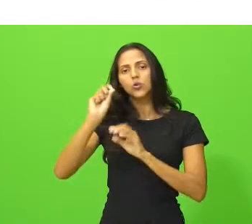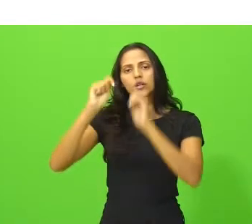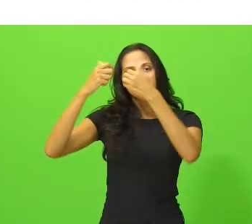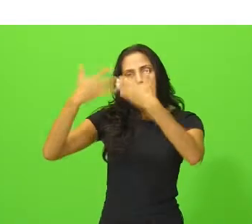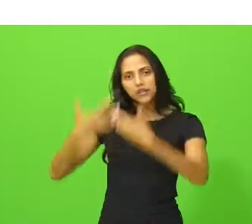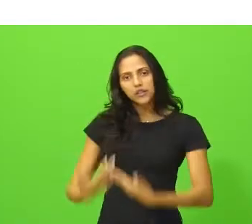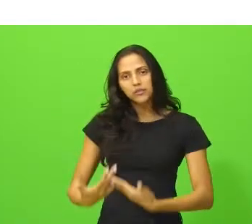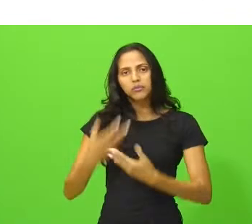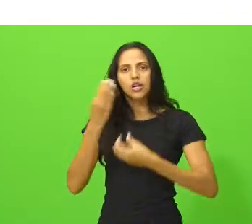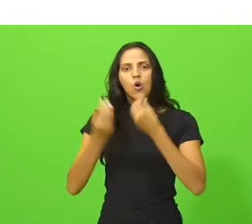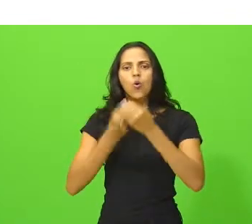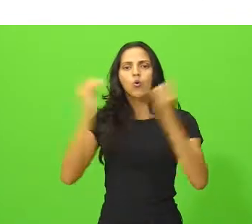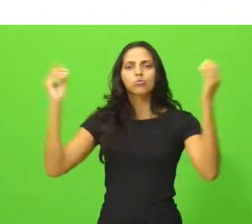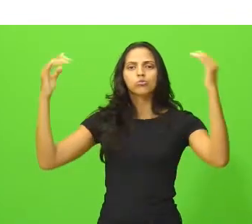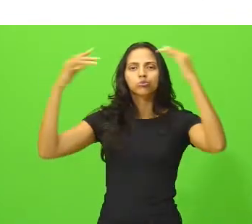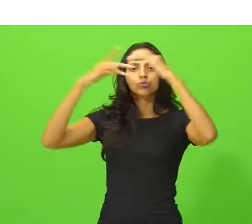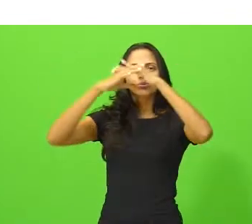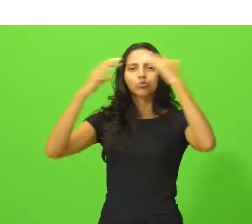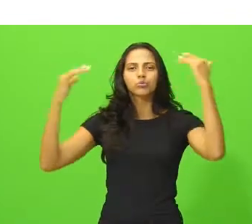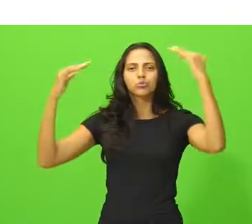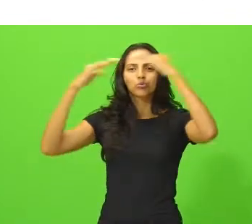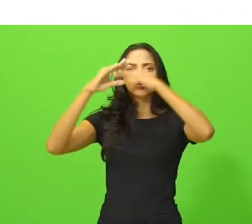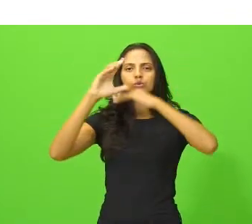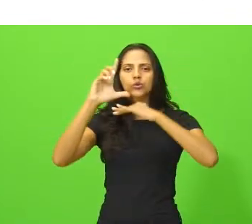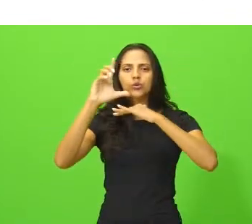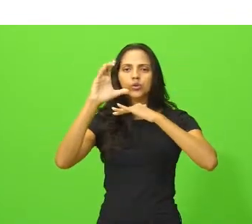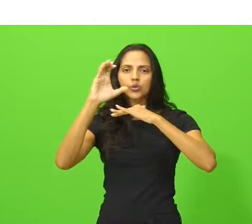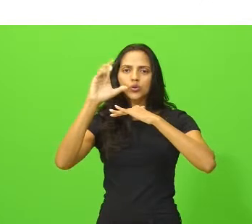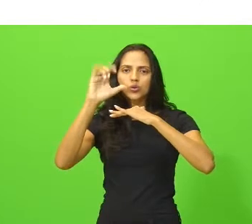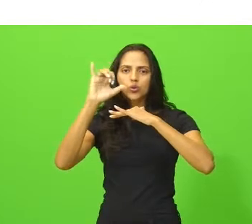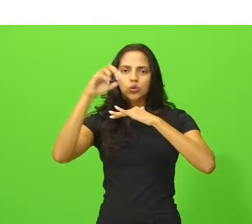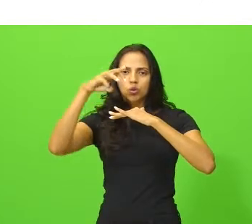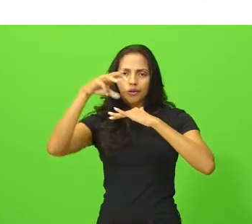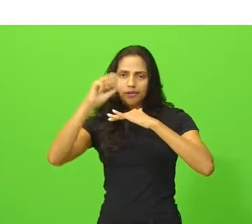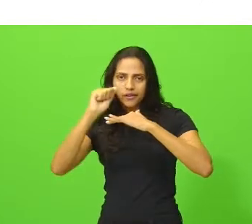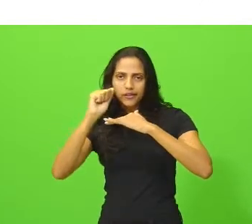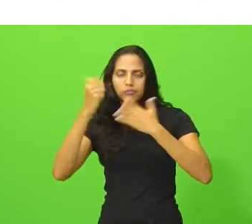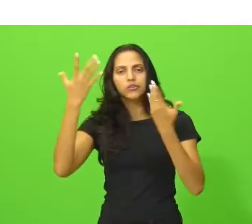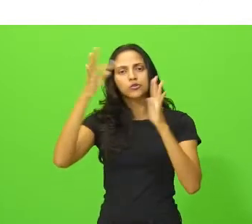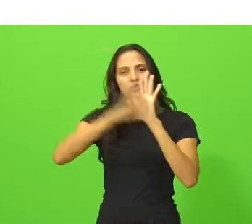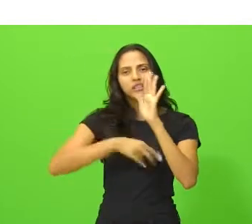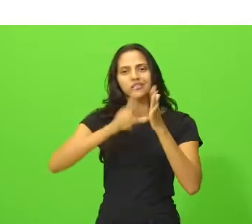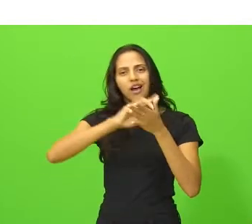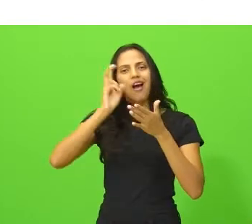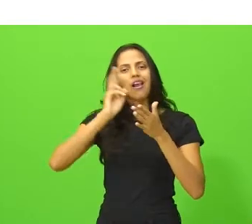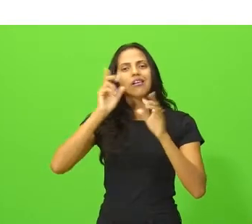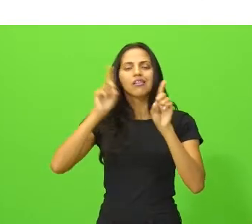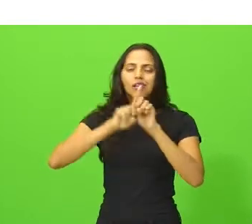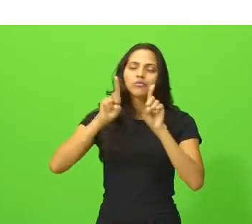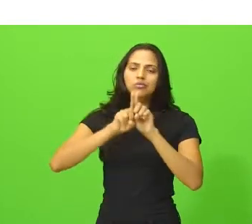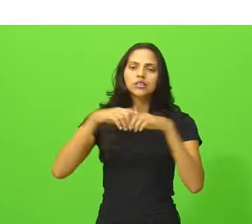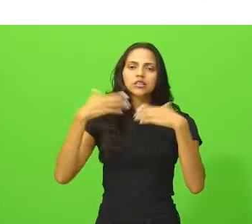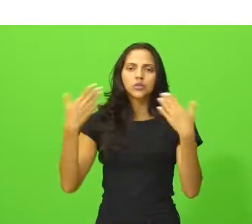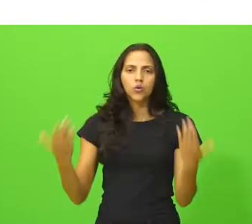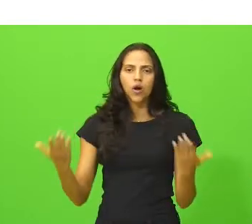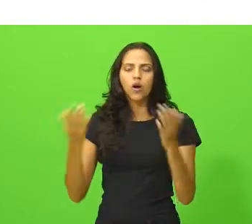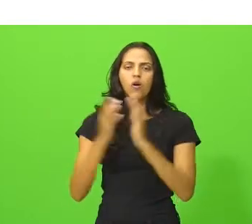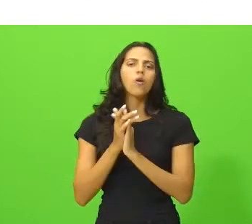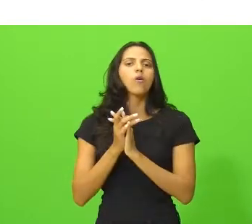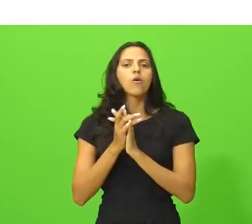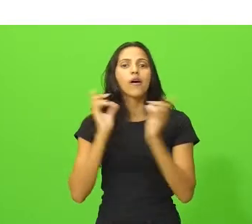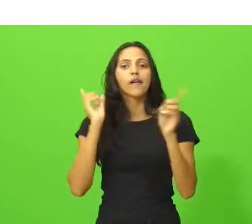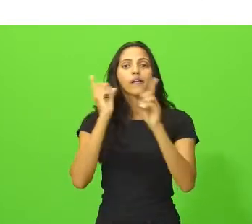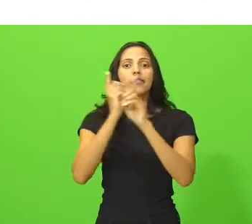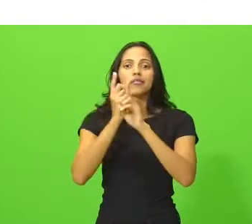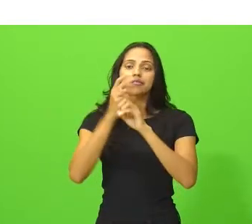falar sobre a questão do clima, nós colocamos esse fragmento de texto e em seguida vieram as alternativas. Verifiquemos